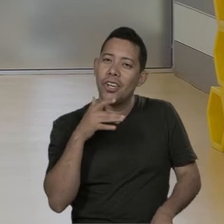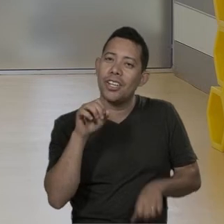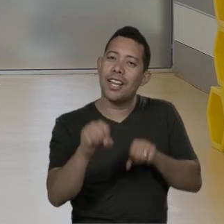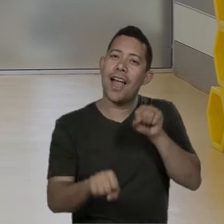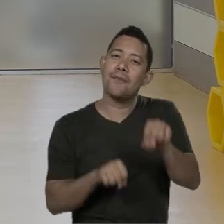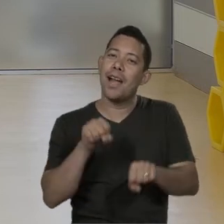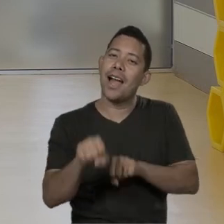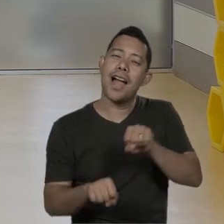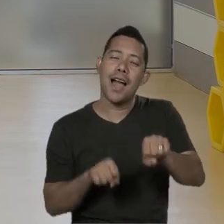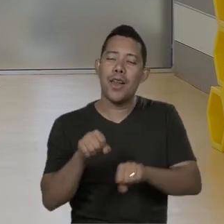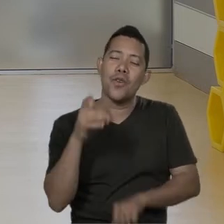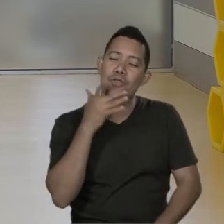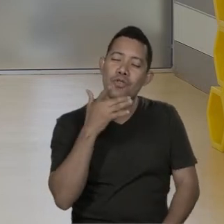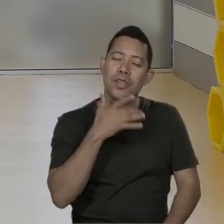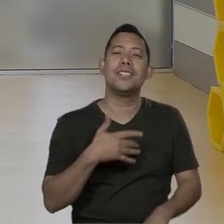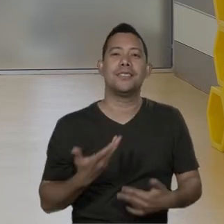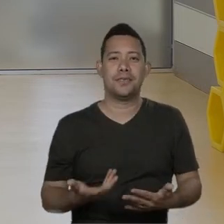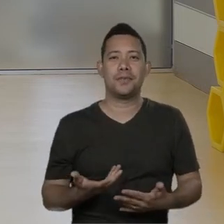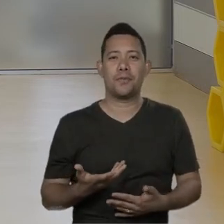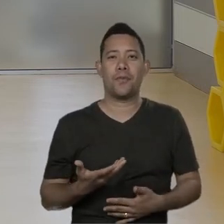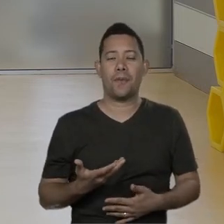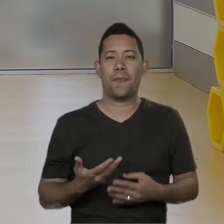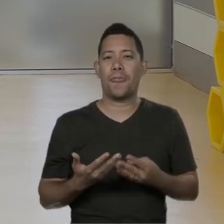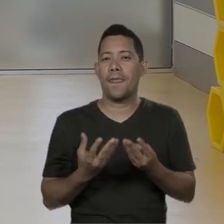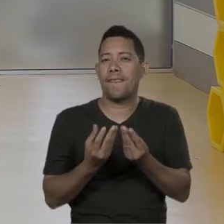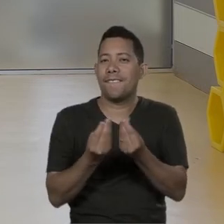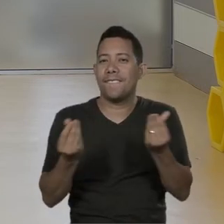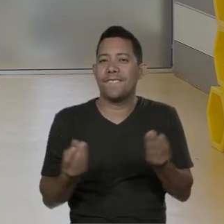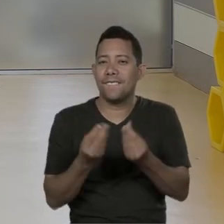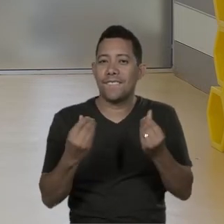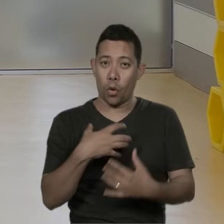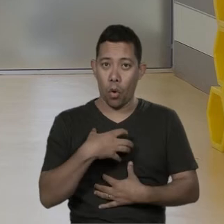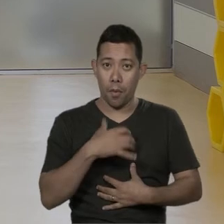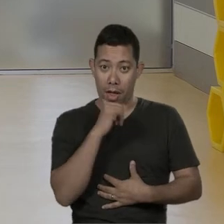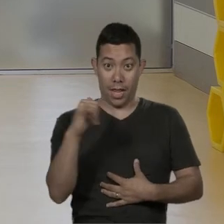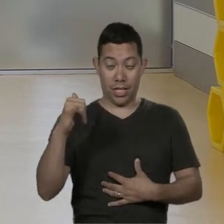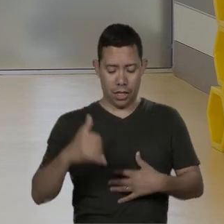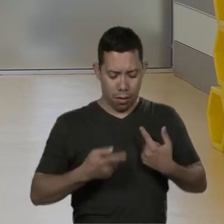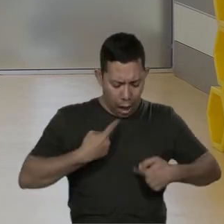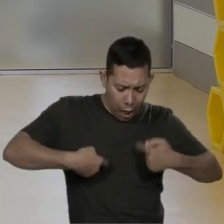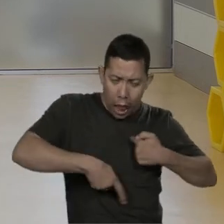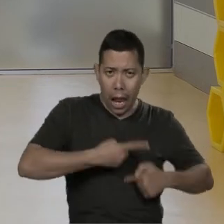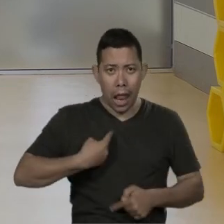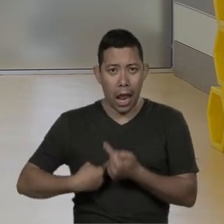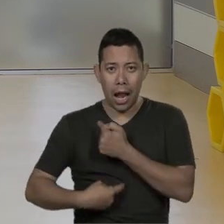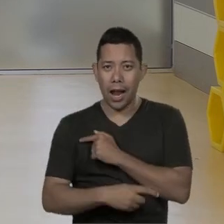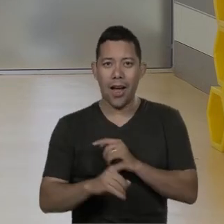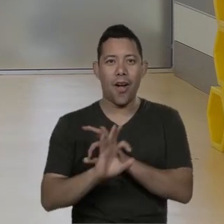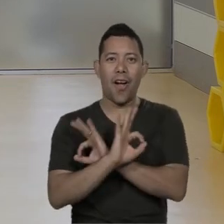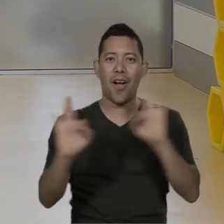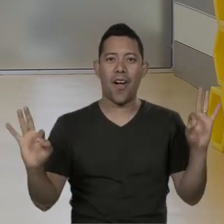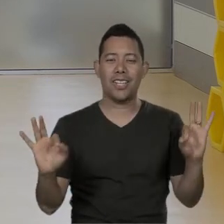trabalho realizado, aquela endorfinada no corpo. Tá tudo